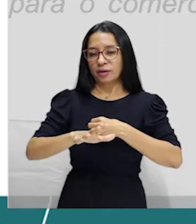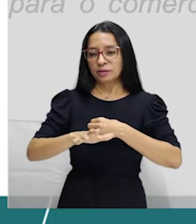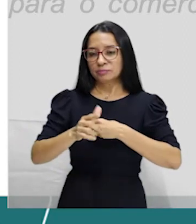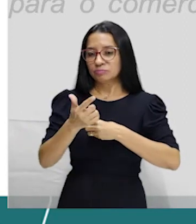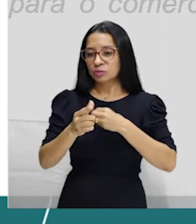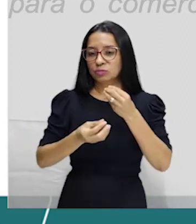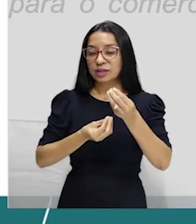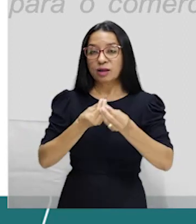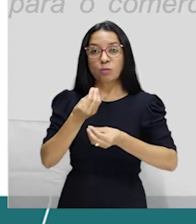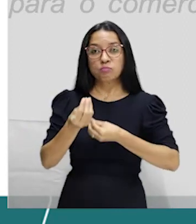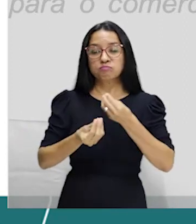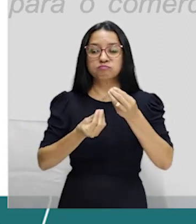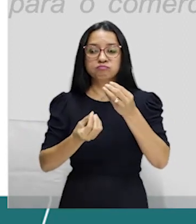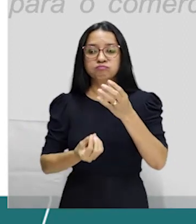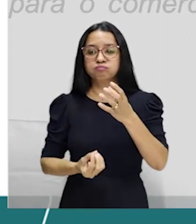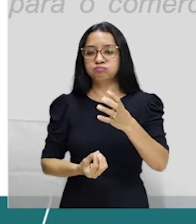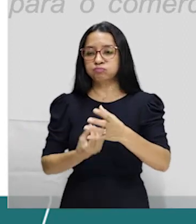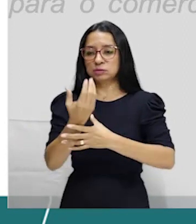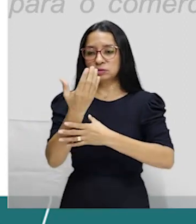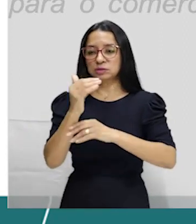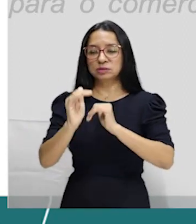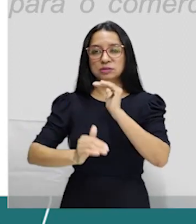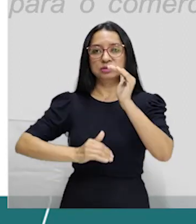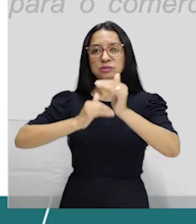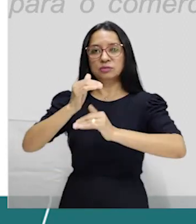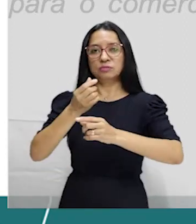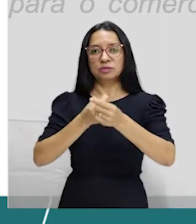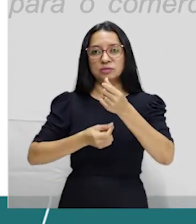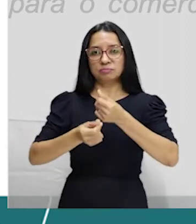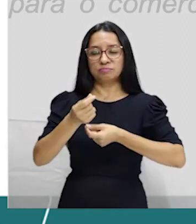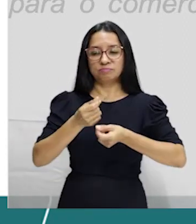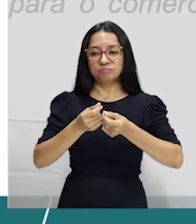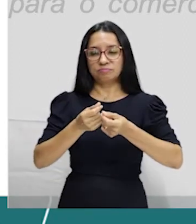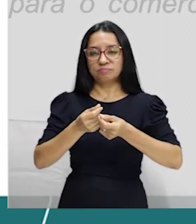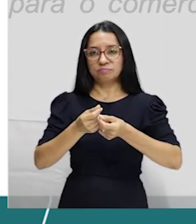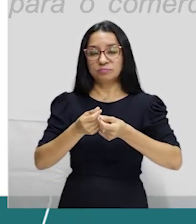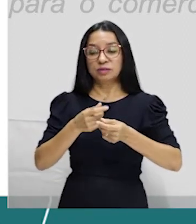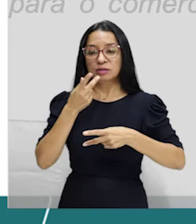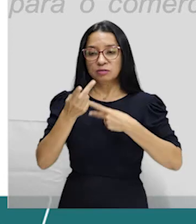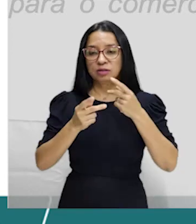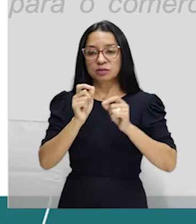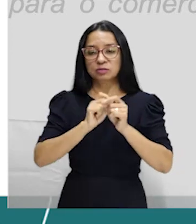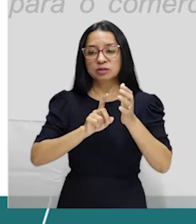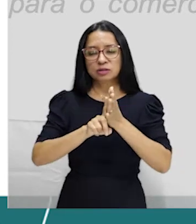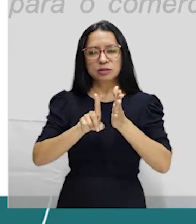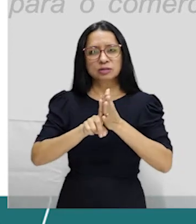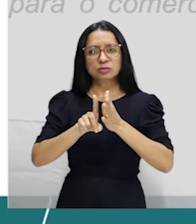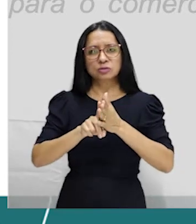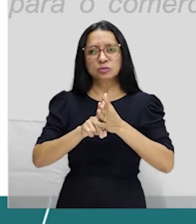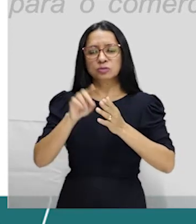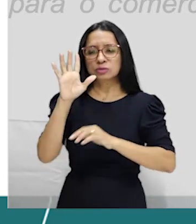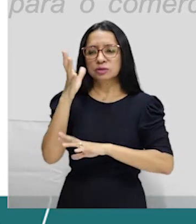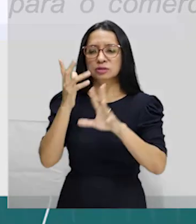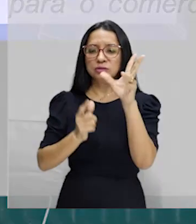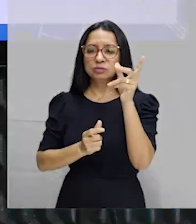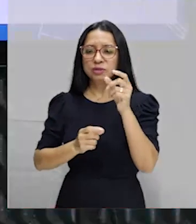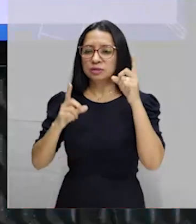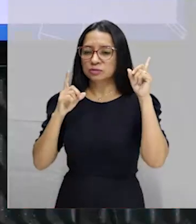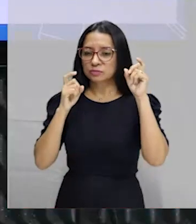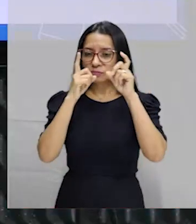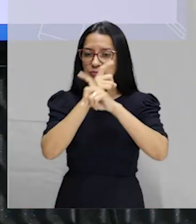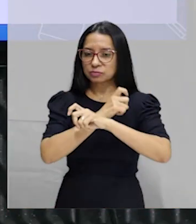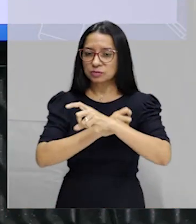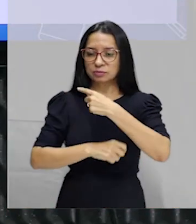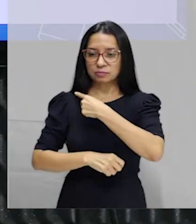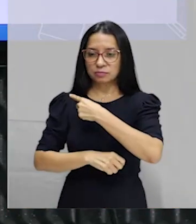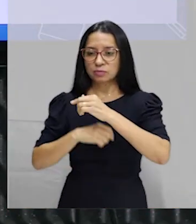econômico. Está dizendo aí que as questões naturais dificultavam a produção econômica desse país. No entanto, a atitude da